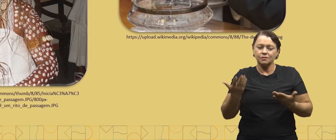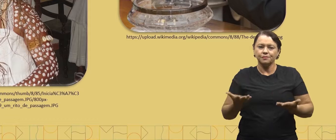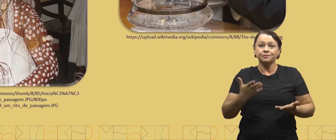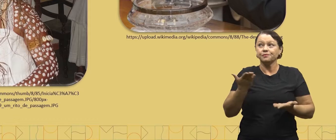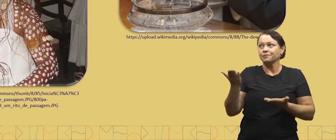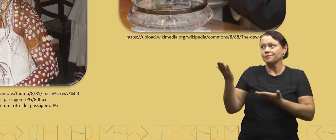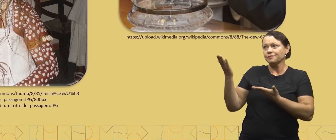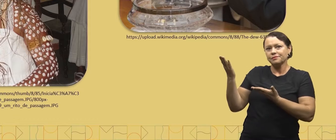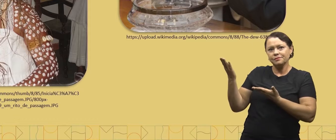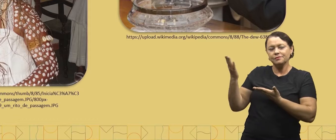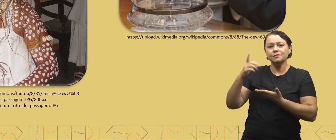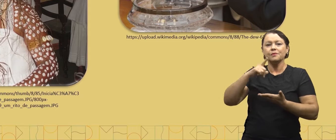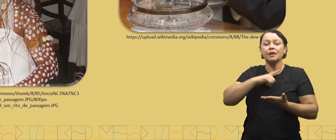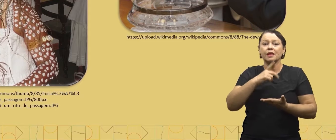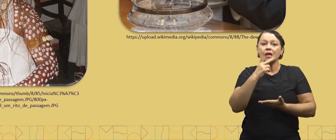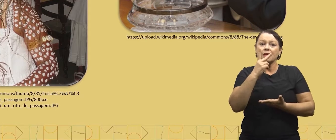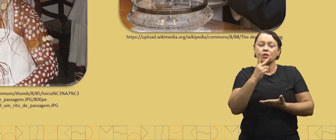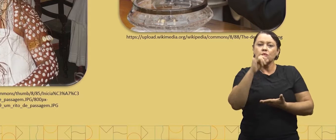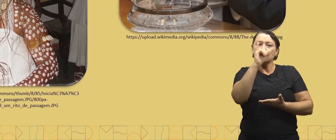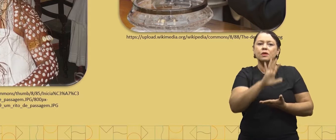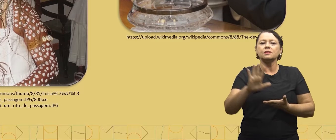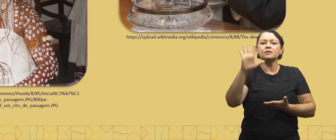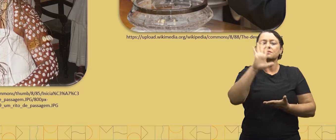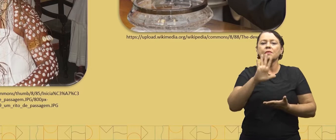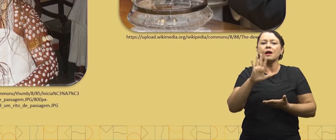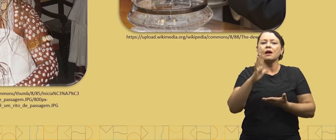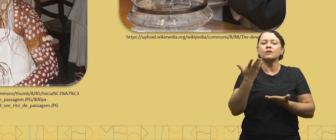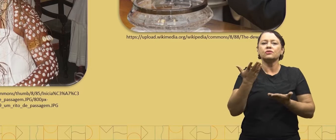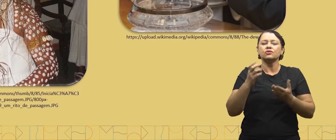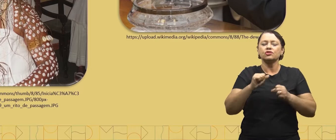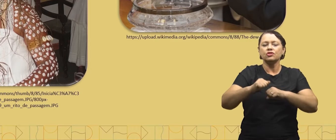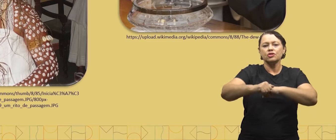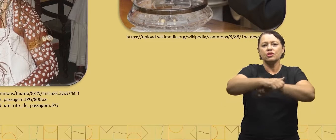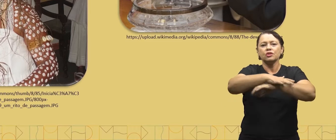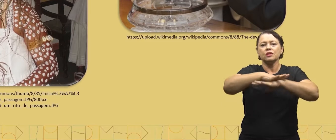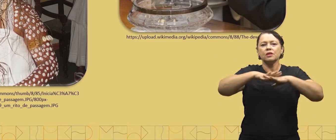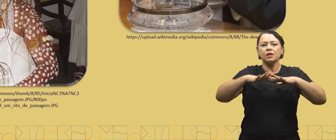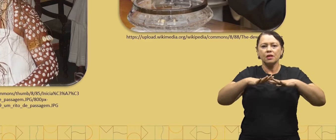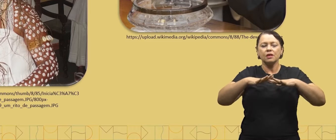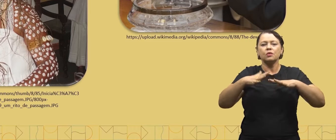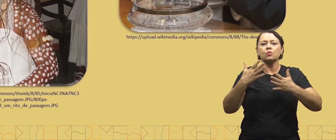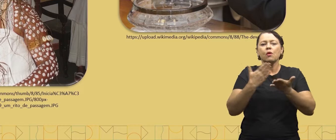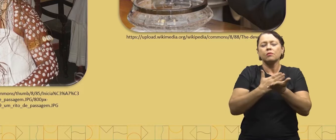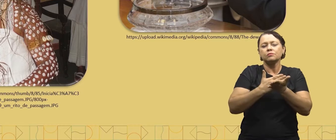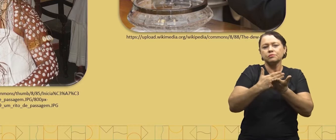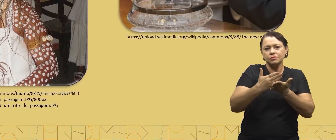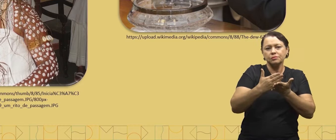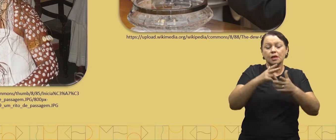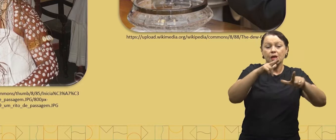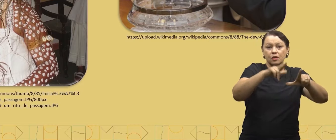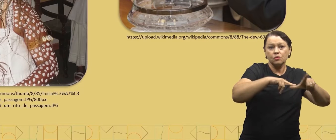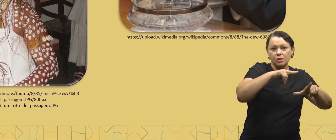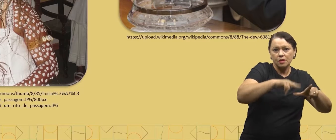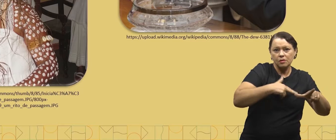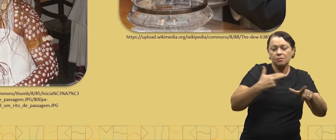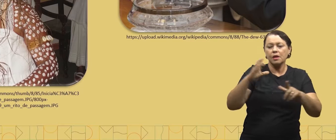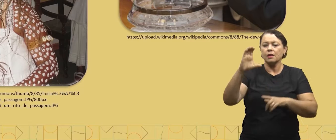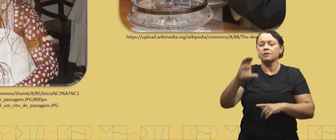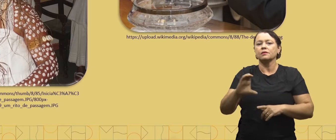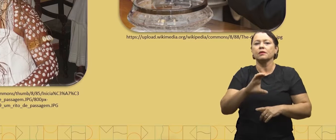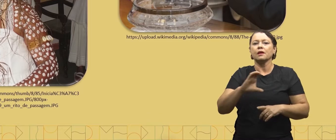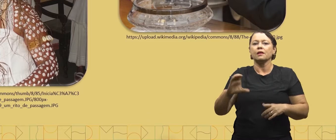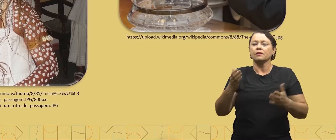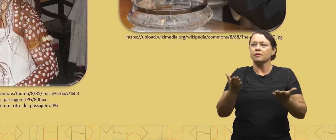Aqui vemos duas imagens de rituais de iniciação, um na religião do candomblé e outro na católica, um batismo